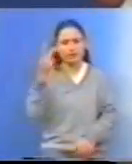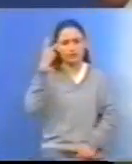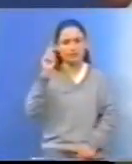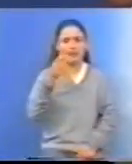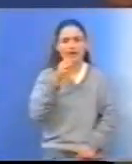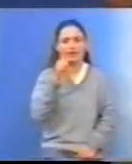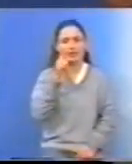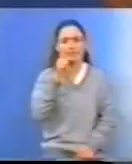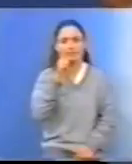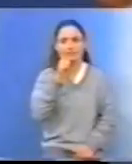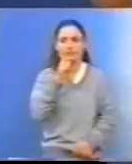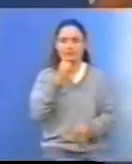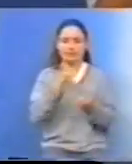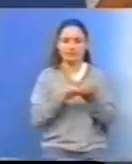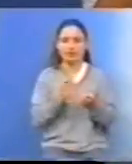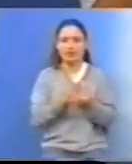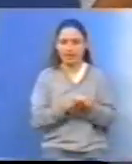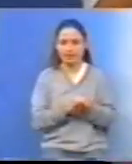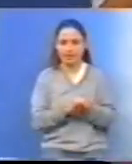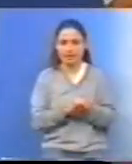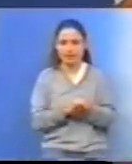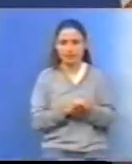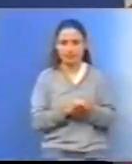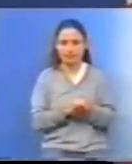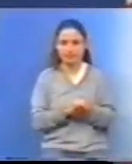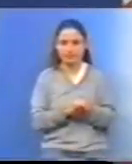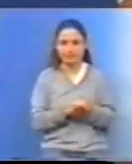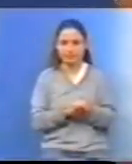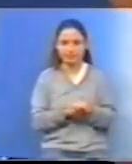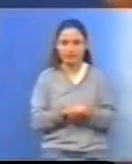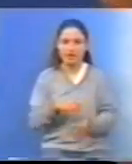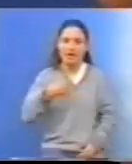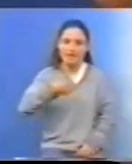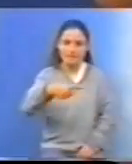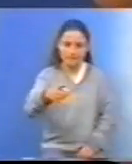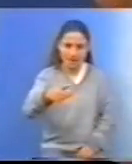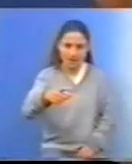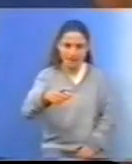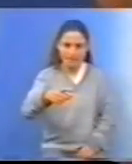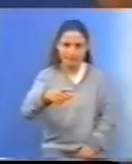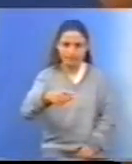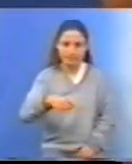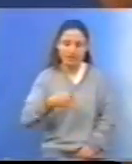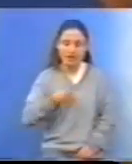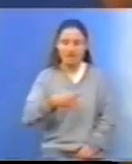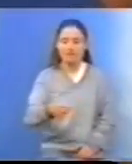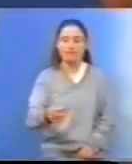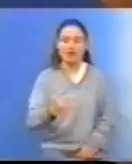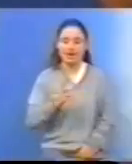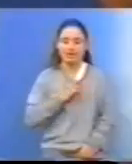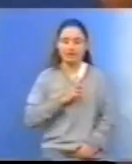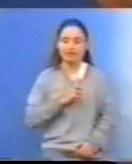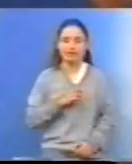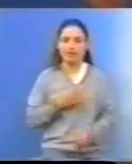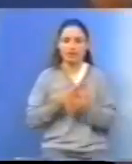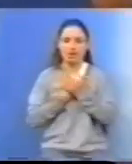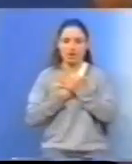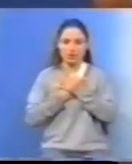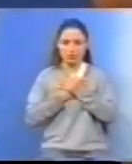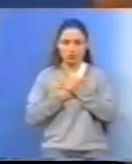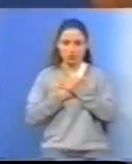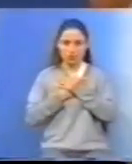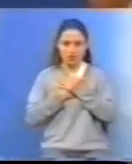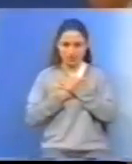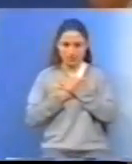o seu casamento. Ricardo, eu não casei virgem, não. Aos 17 anos eu tive a minha primeira e